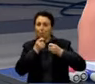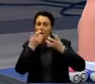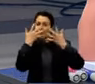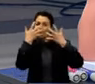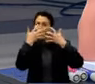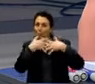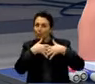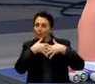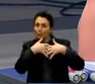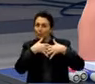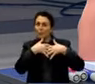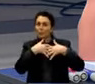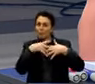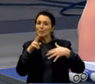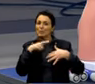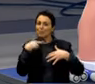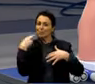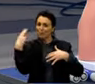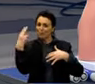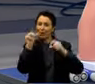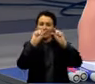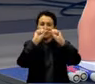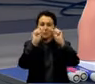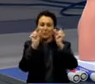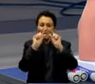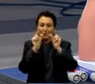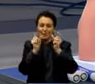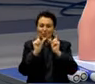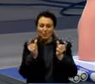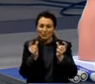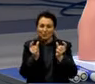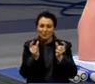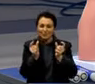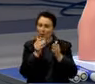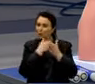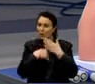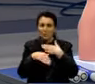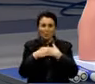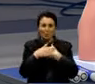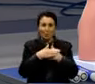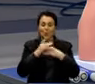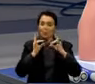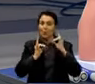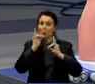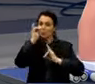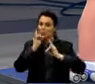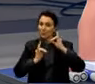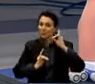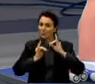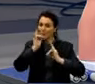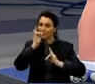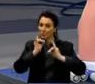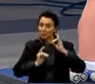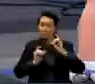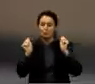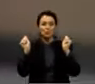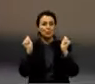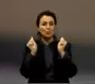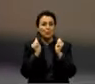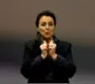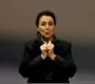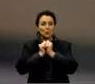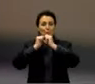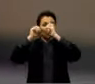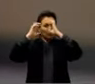funcionamento dos nossos órgãos, do nosso organismo todo. Os hormônios, juntamente com o sistema nervoso, né, o